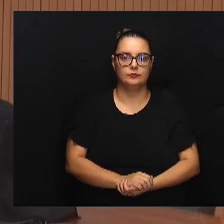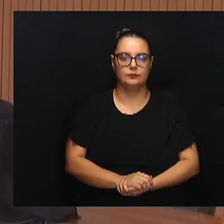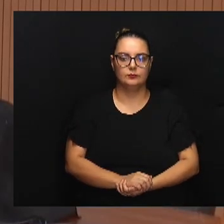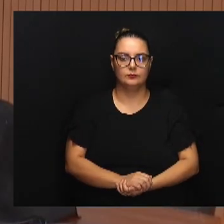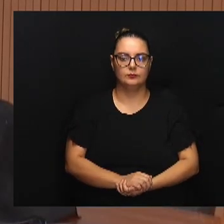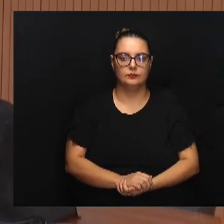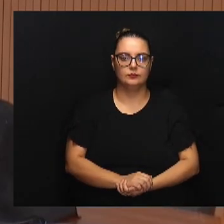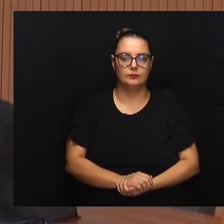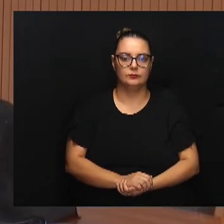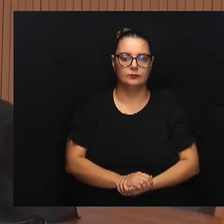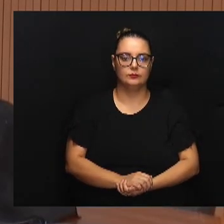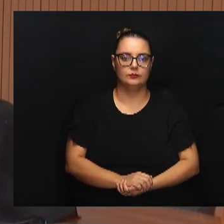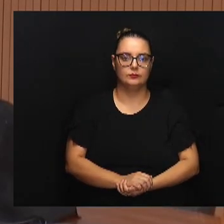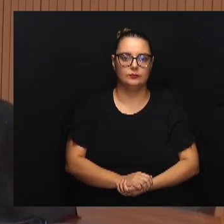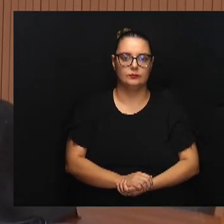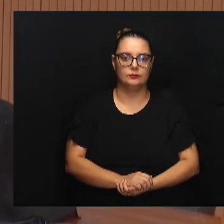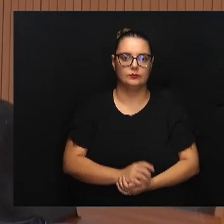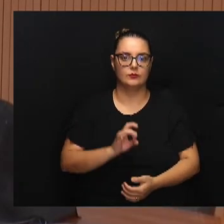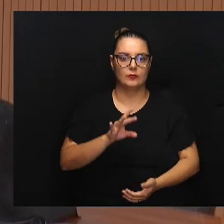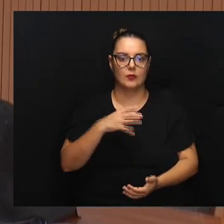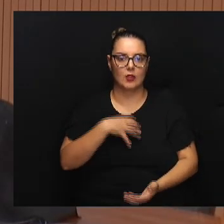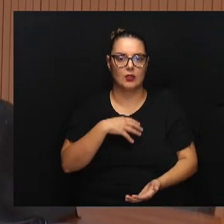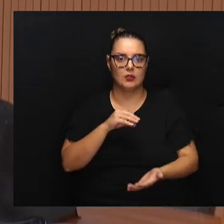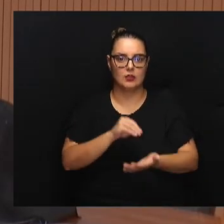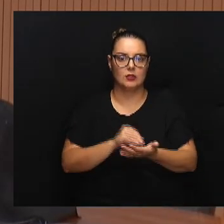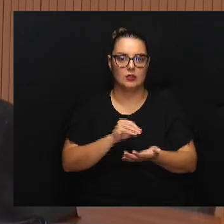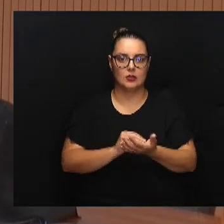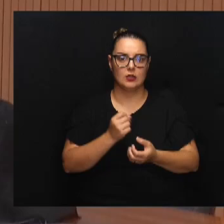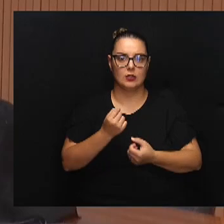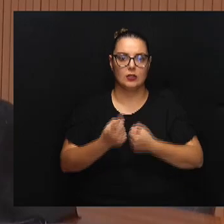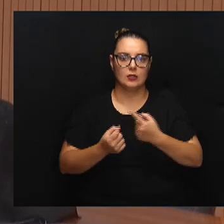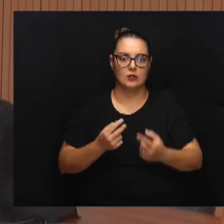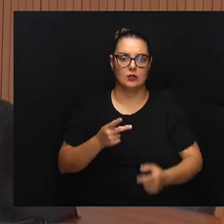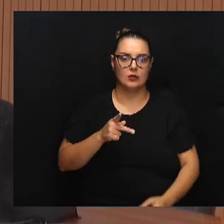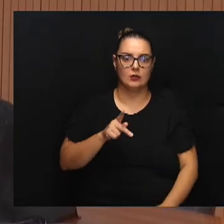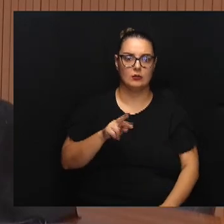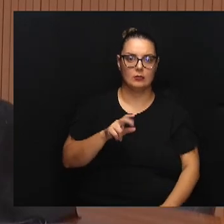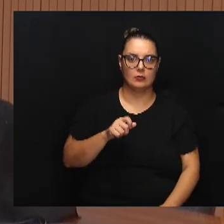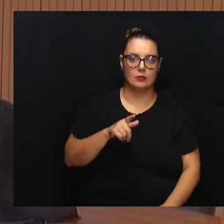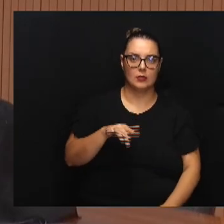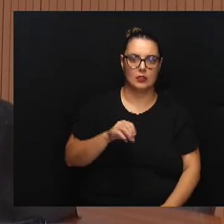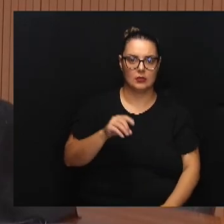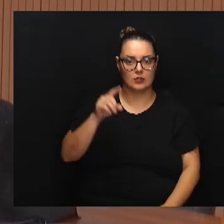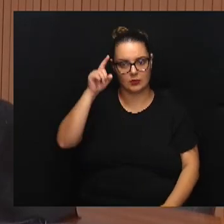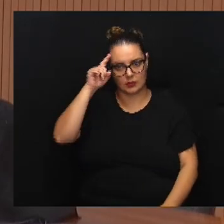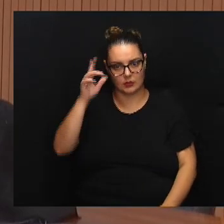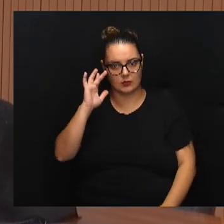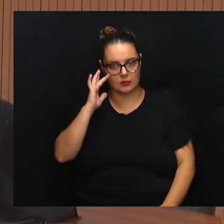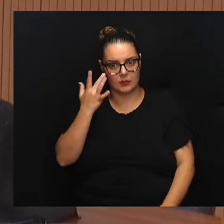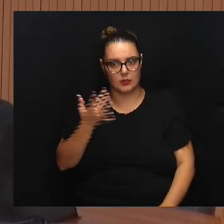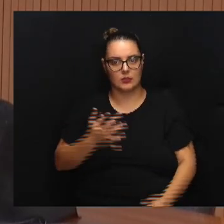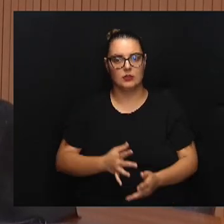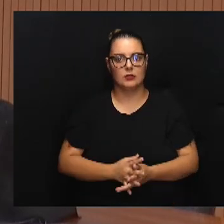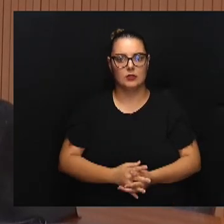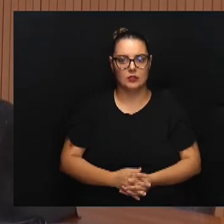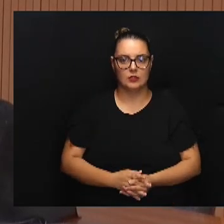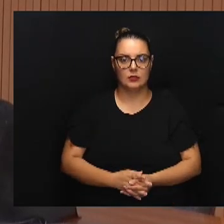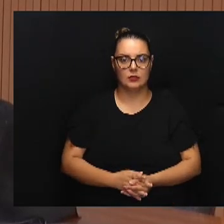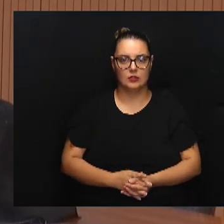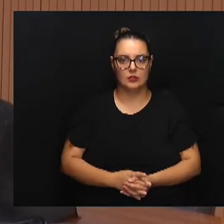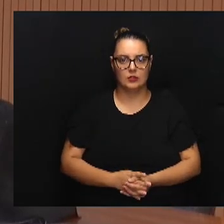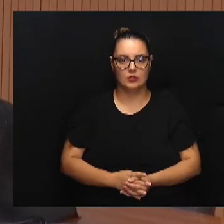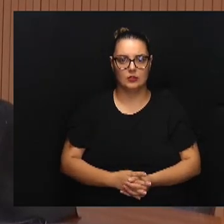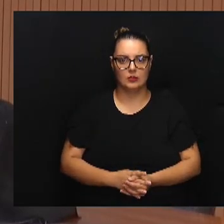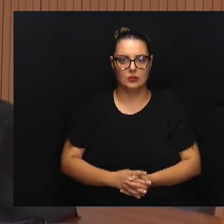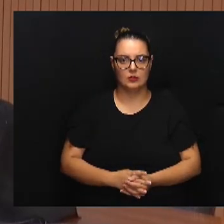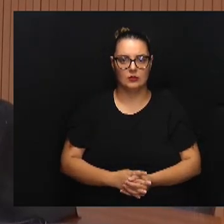Eu só senti falta, assim, se tem alguma questão de prazos, de datas, tal, mas acho que o pessoal vai